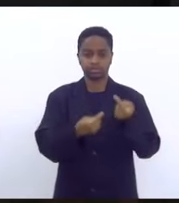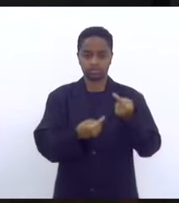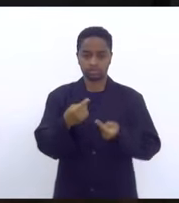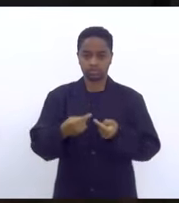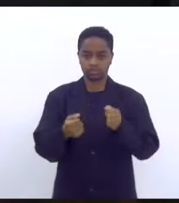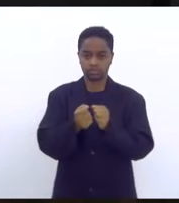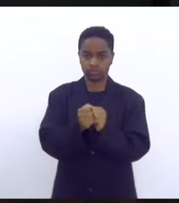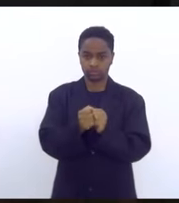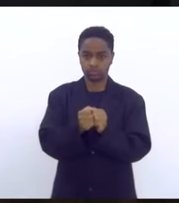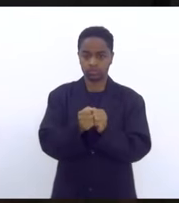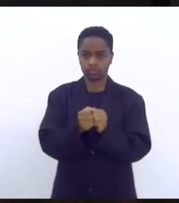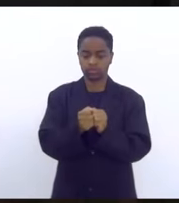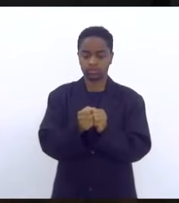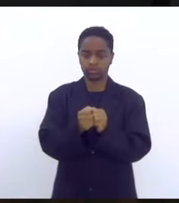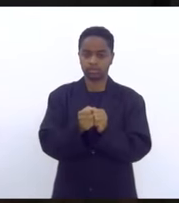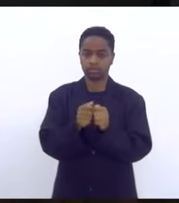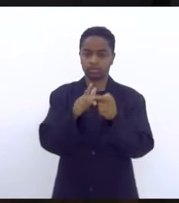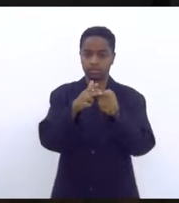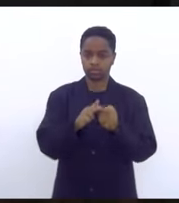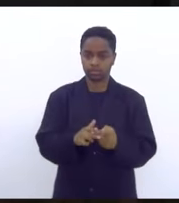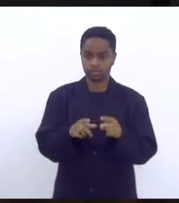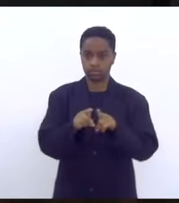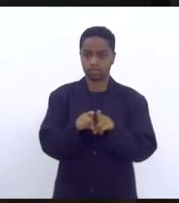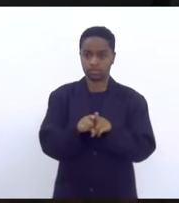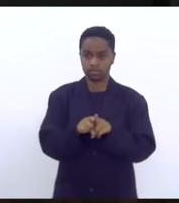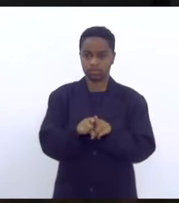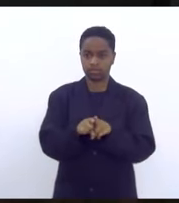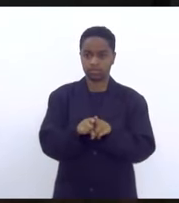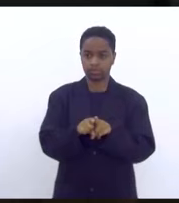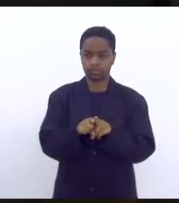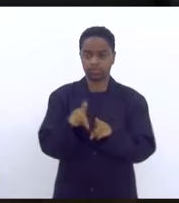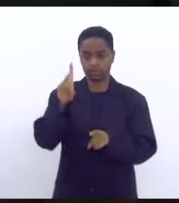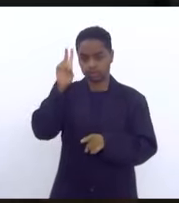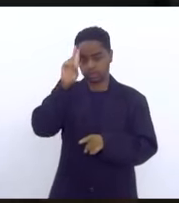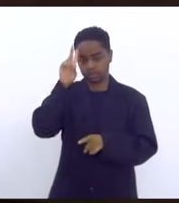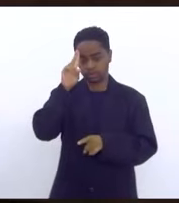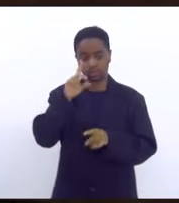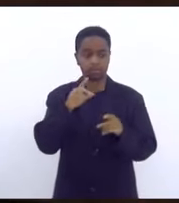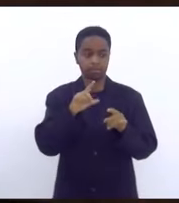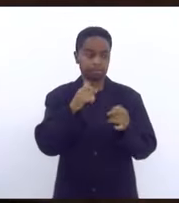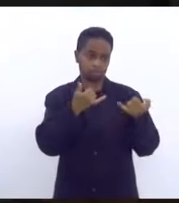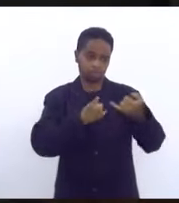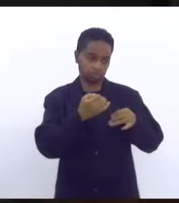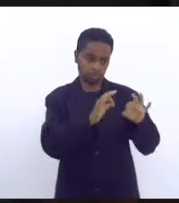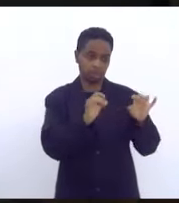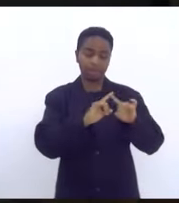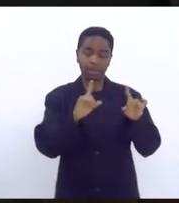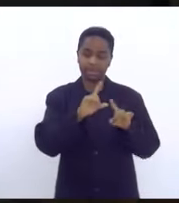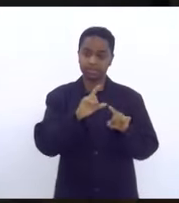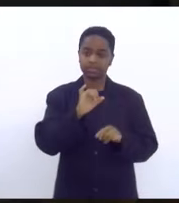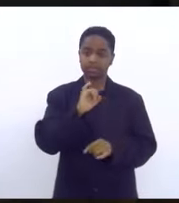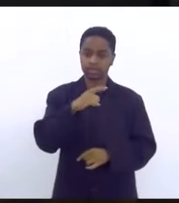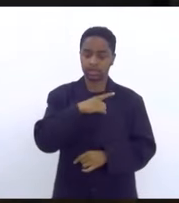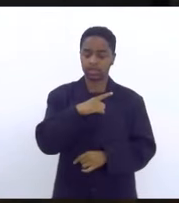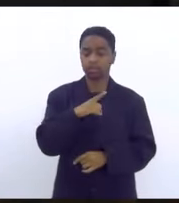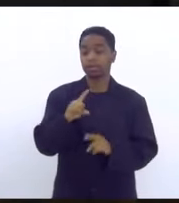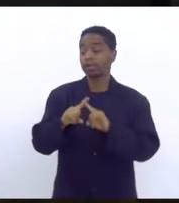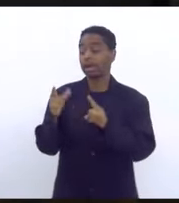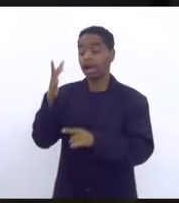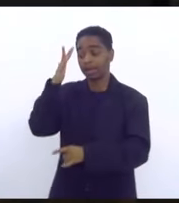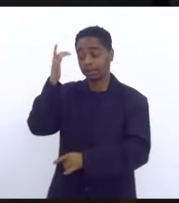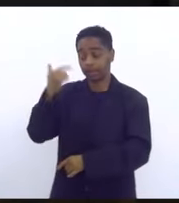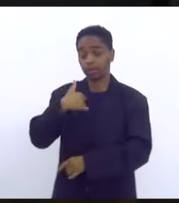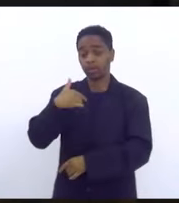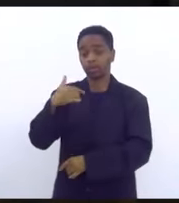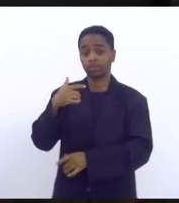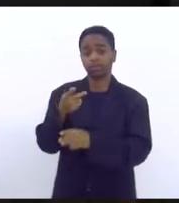com a oposição e aqui a gente ajustar para ver se na segunda já chega bem mastigado. Mas se tiver isso... De toda a sorte, Mink, eu amanhã vou me inteirar